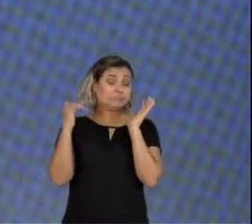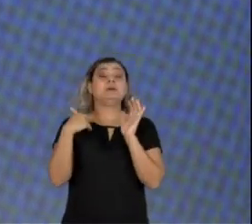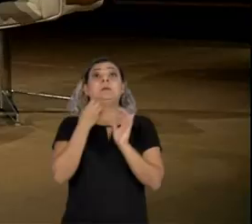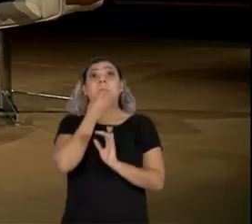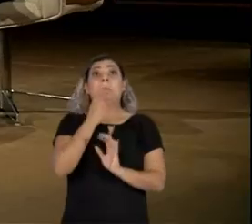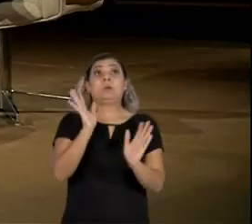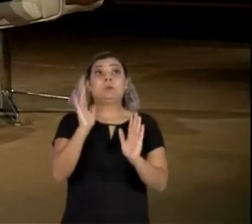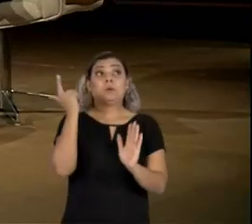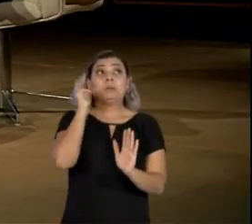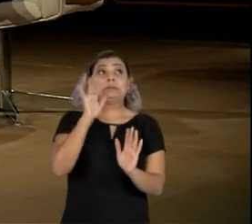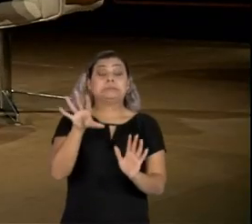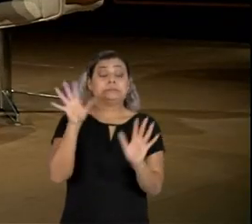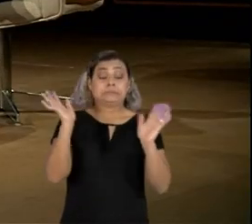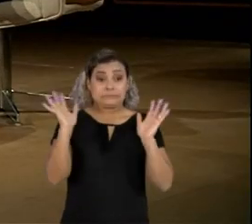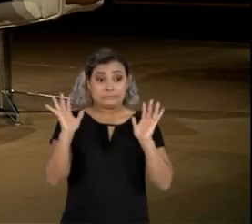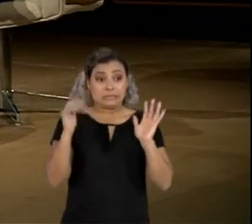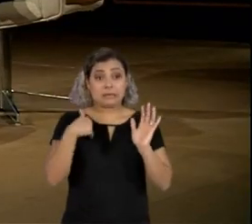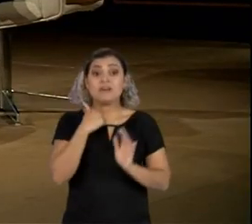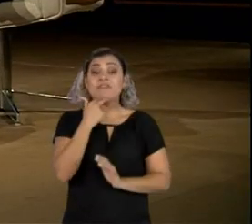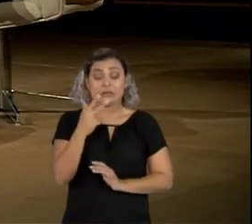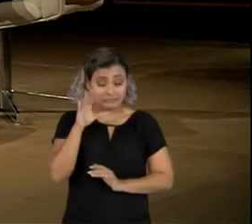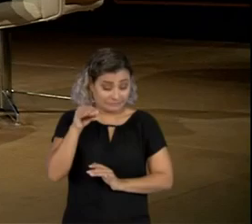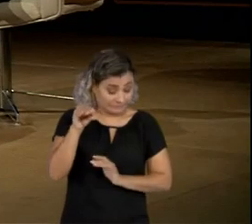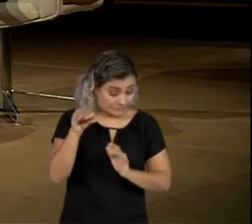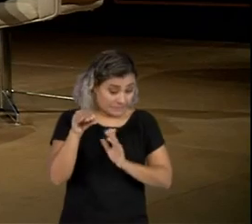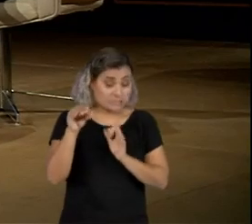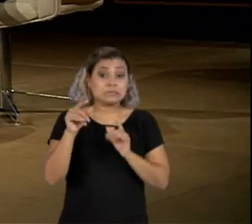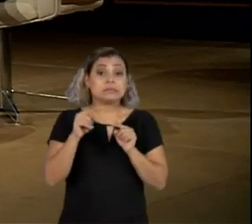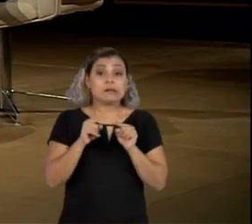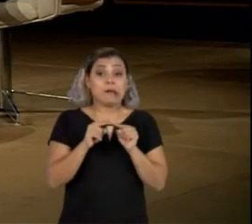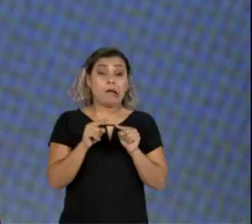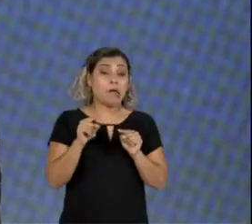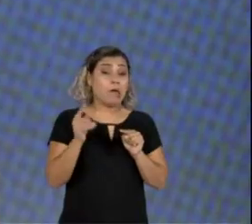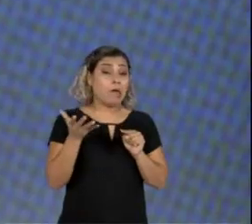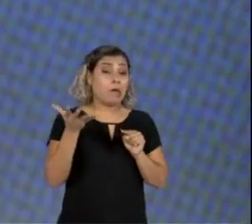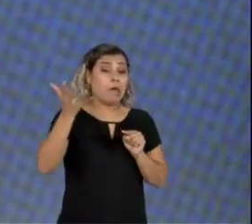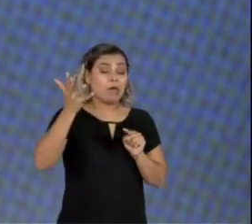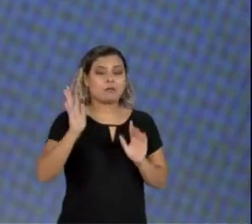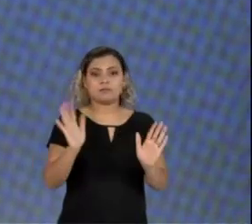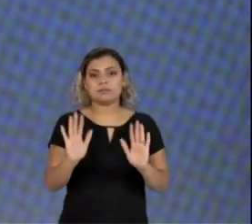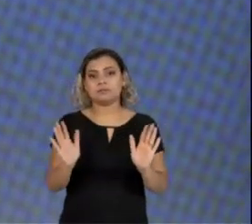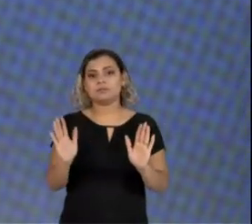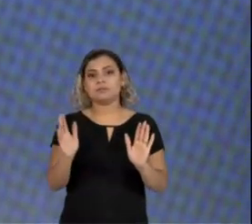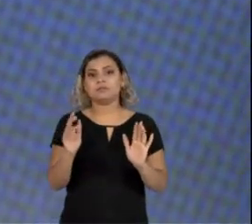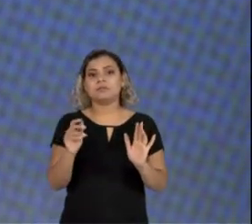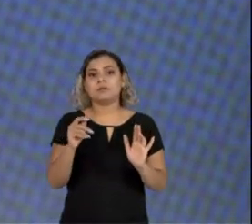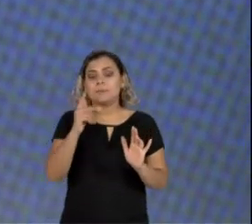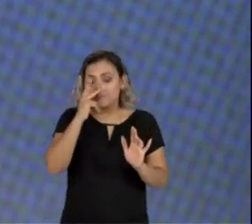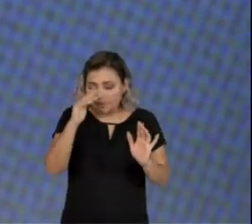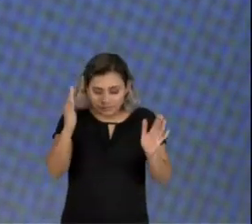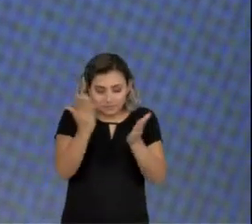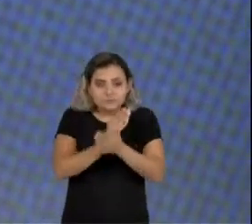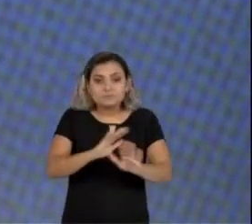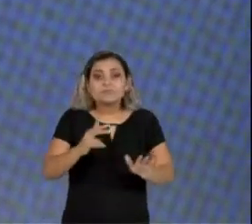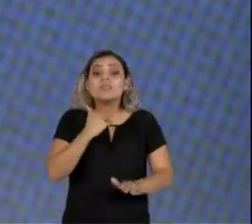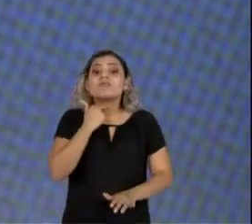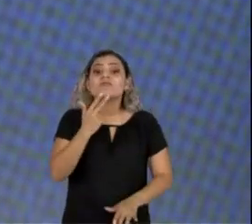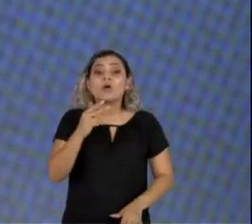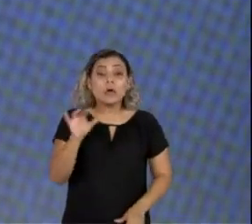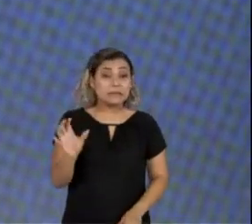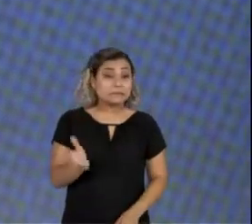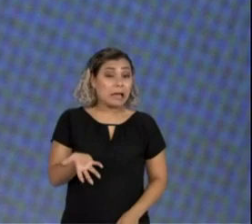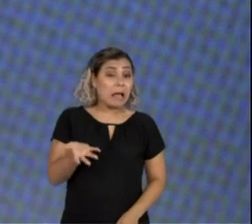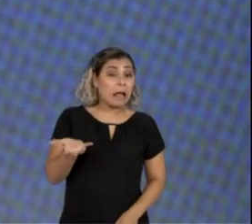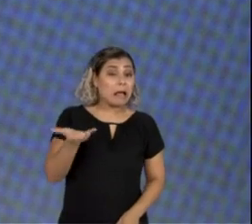consegui ficar um pouco menos aguda. Então, uma coisa, voz, mamãe diz assim, voz na testa é voz